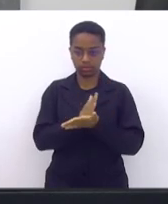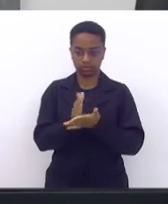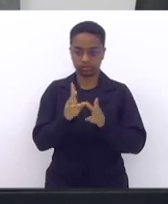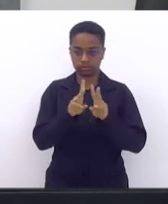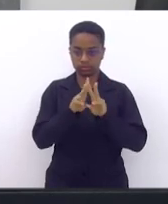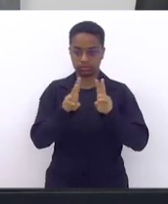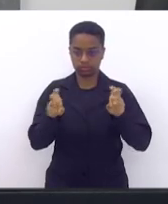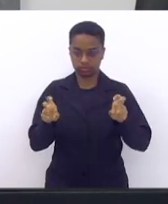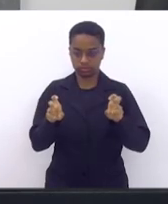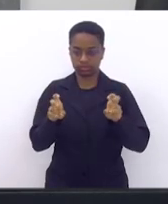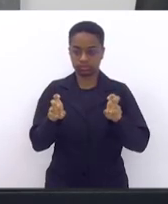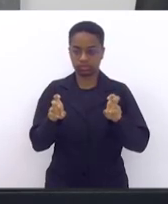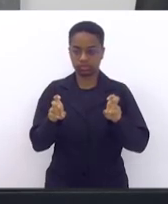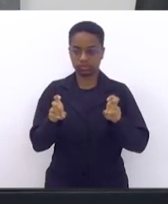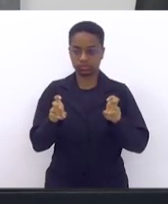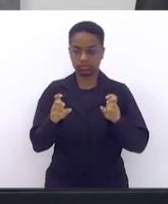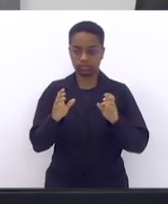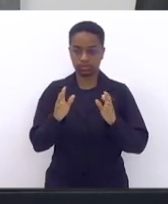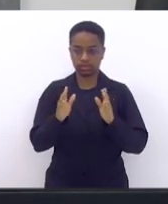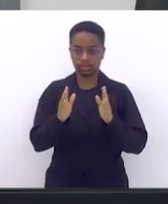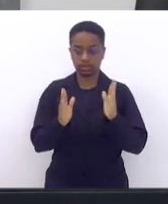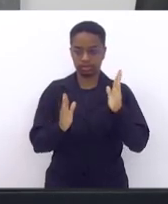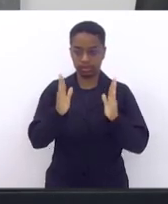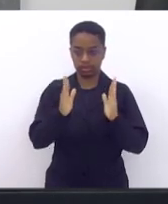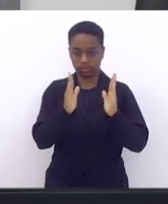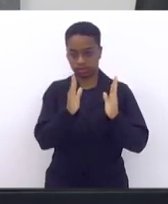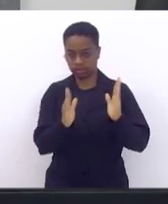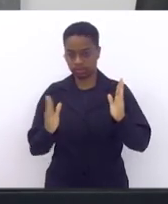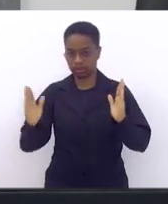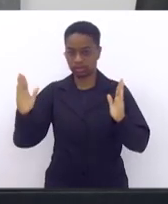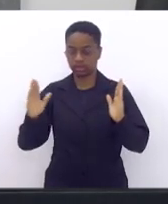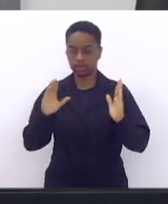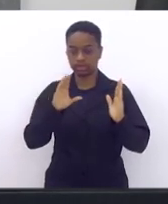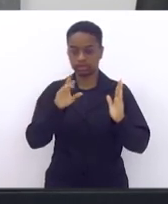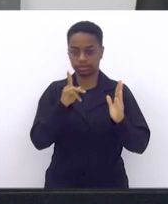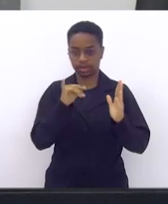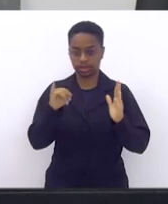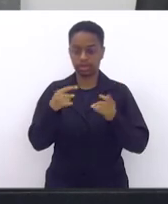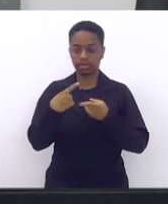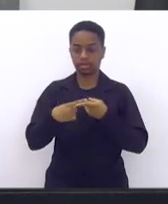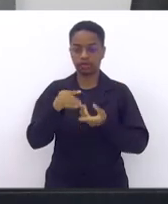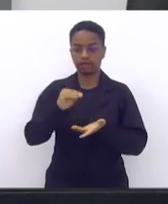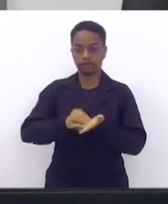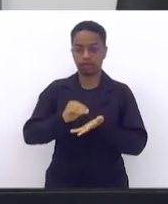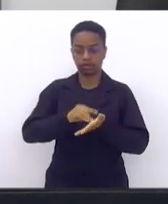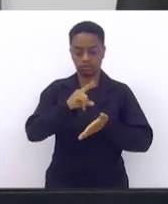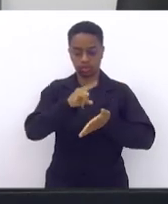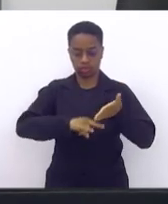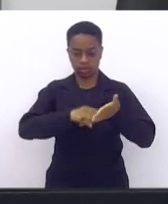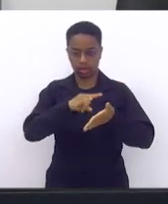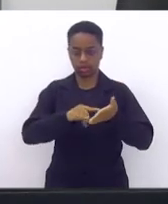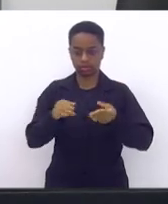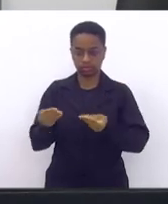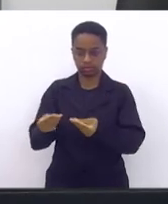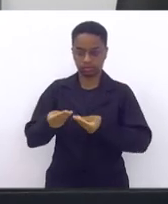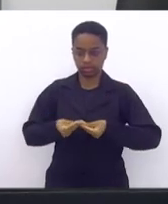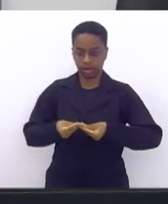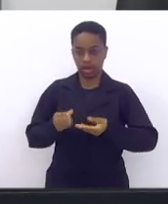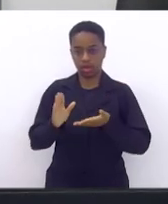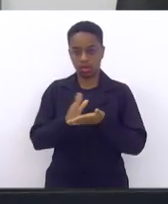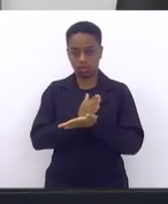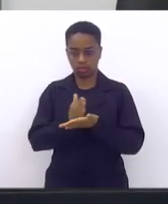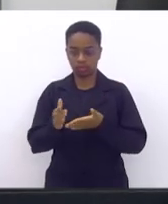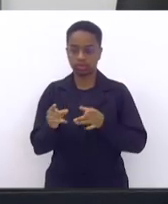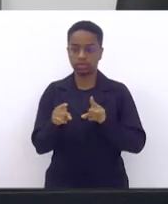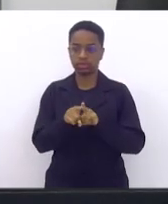à prorrogação da CPI, já que ainda precisamos receber algumas documentações solicitadas,